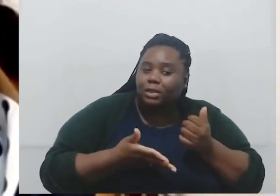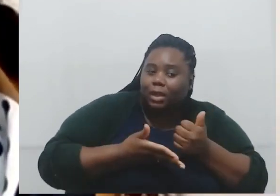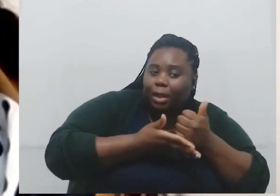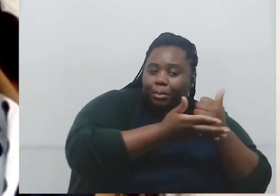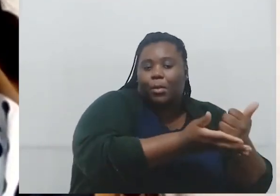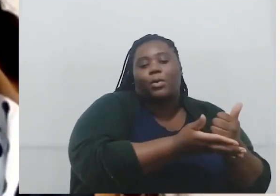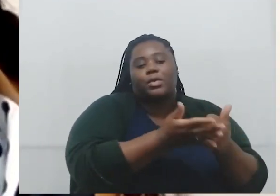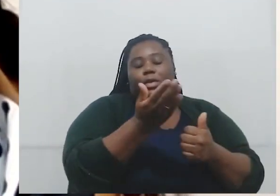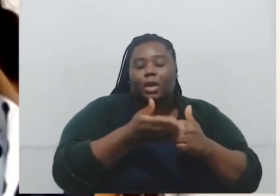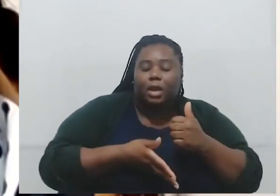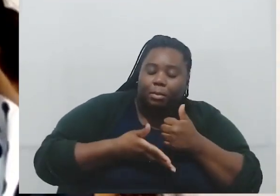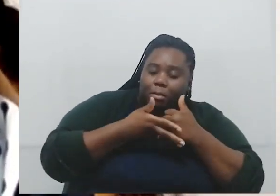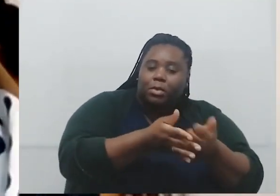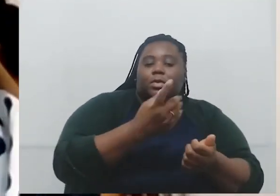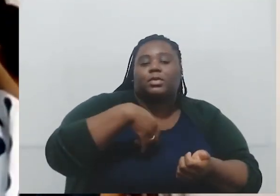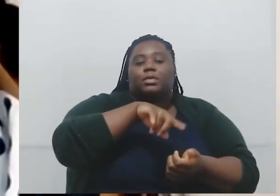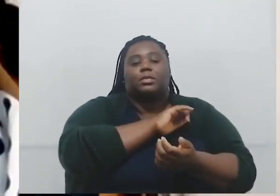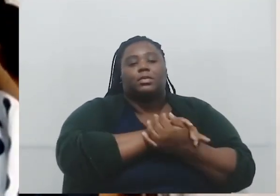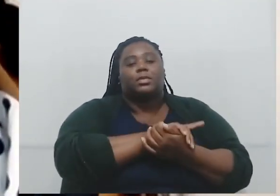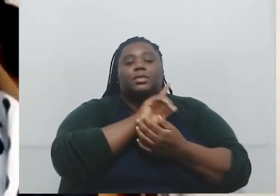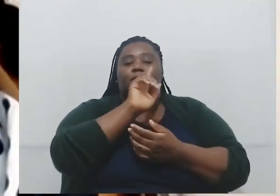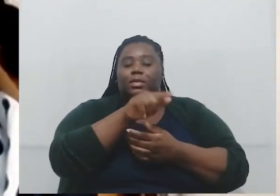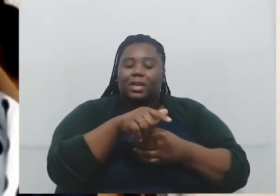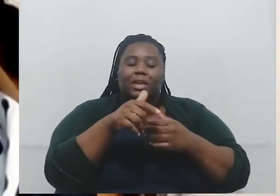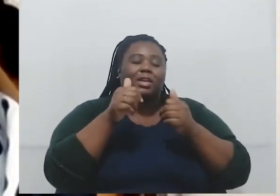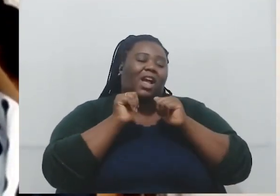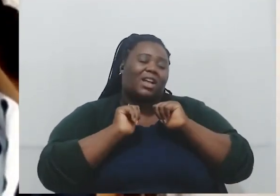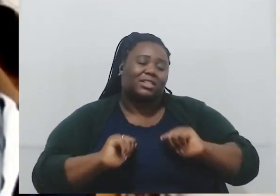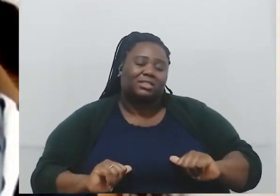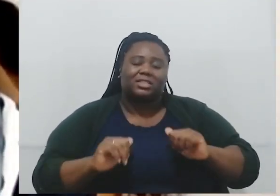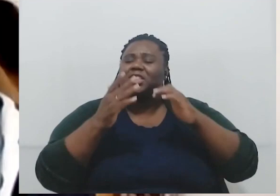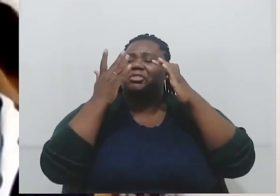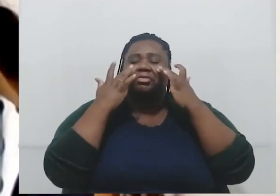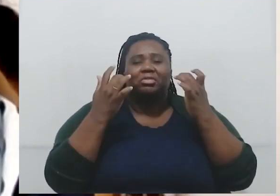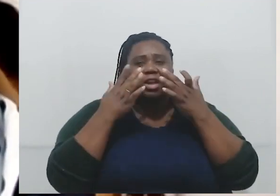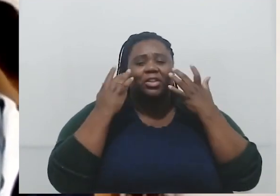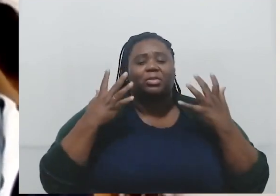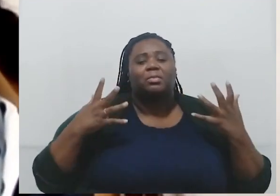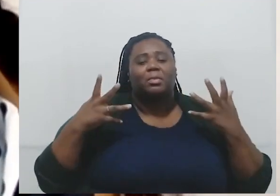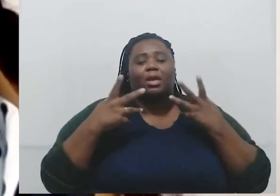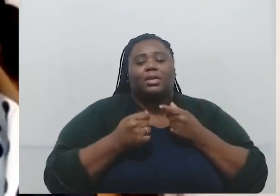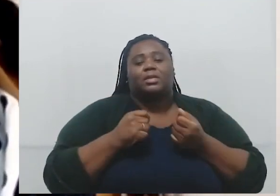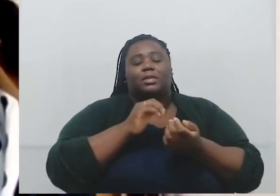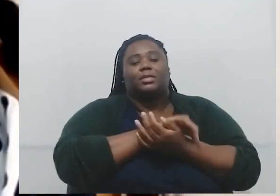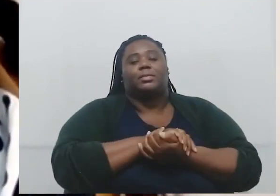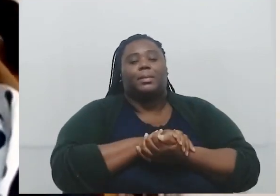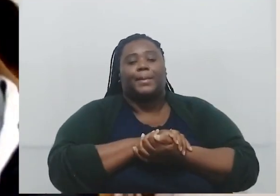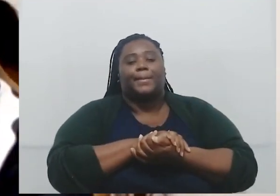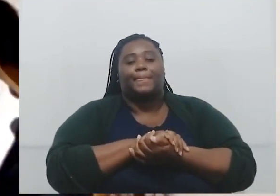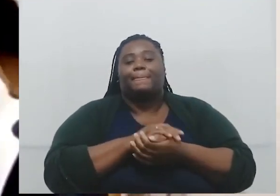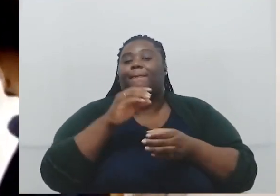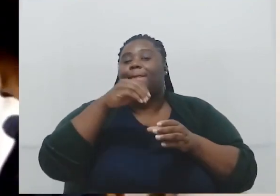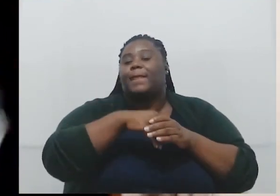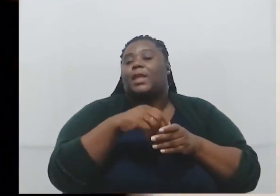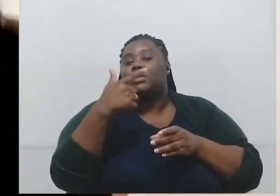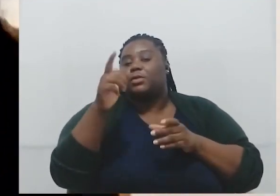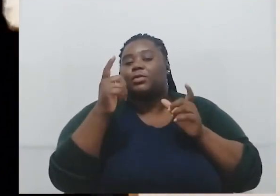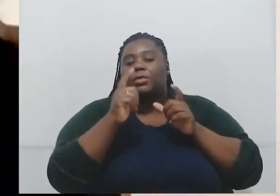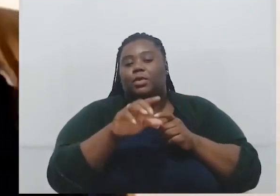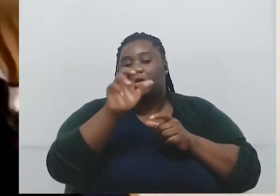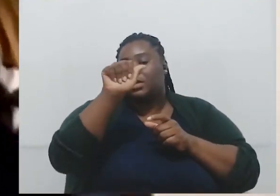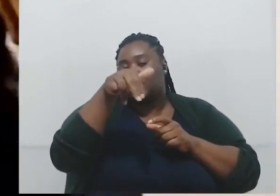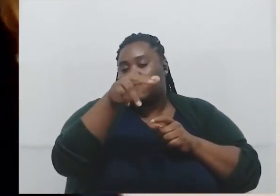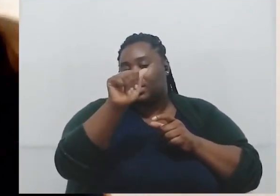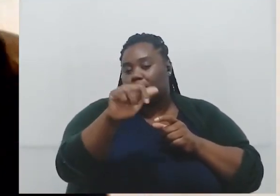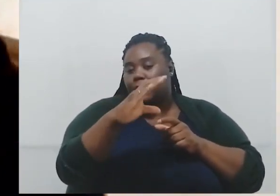atriz, dramaturga também, né? Aí dentro do Estopo Balaio tem Ana Carolina e Ana Zepa, artistas incríveis